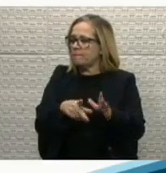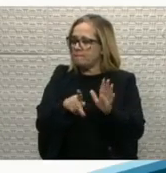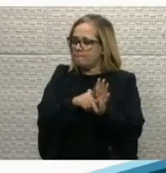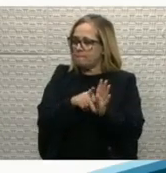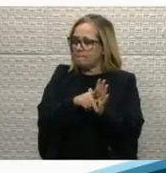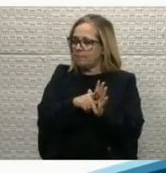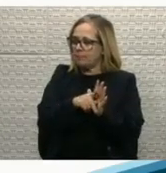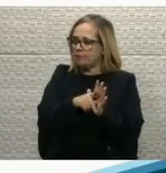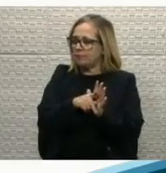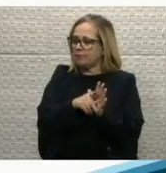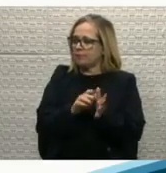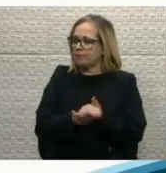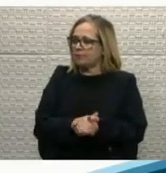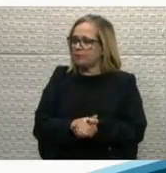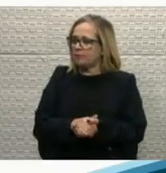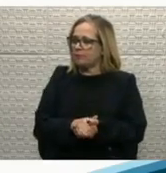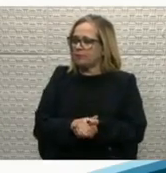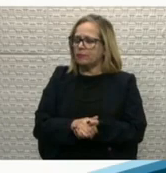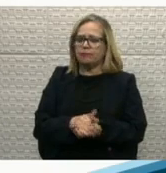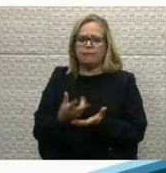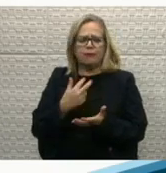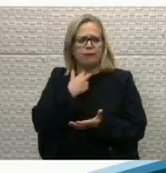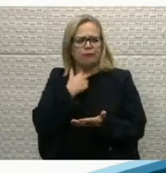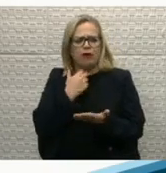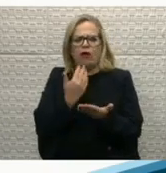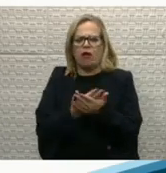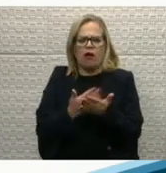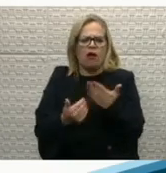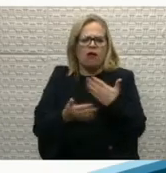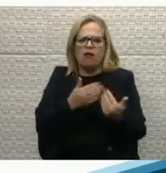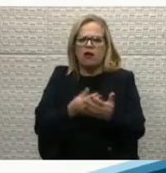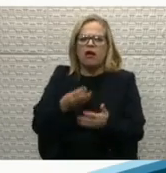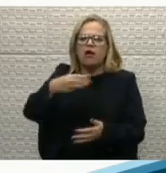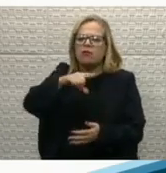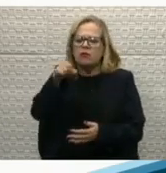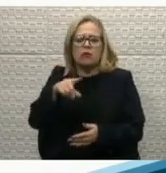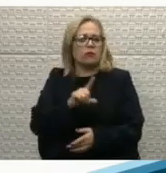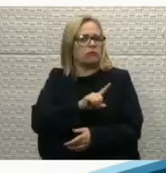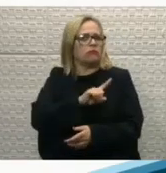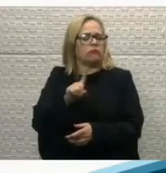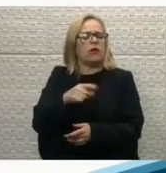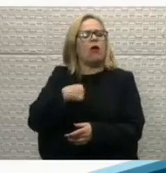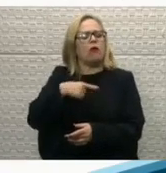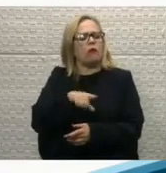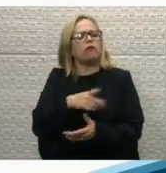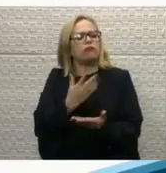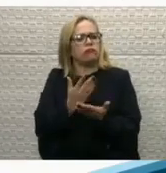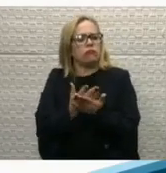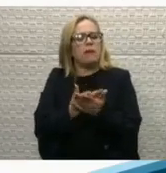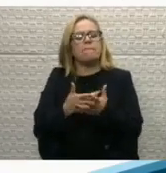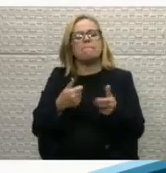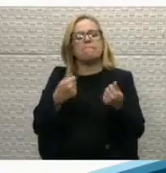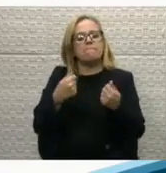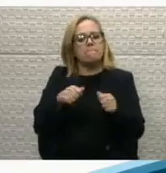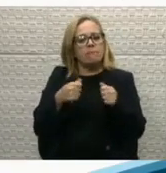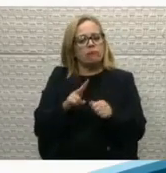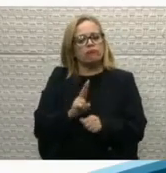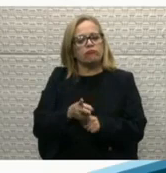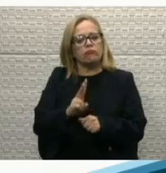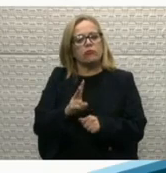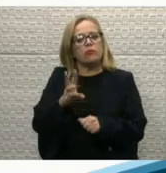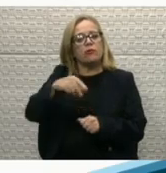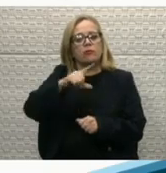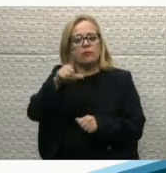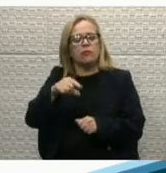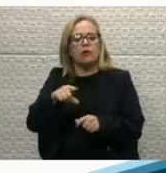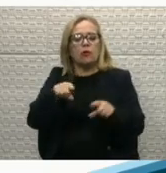próprio. Então, eu não posso estudar qualquer matriz. A matriz que eu vou estudar, ela precisa ser sempre uma